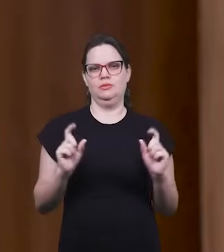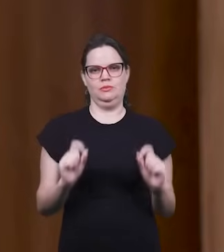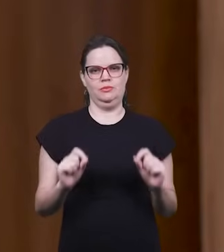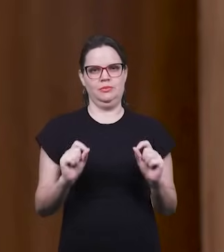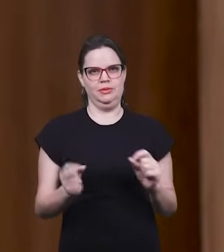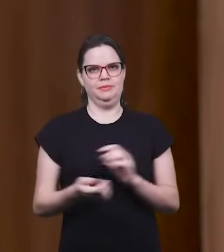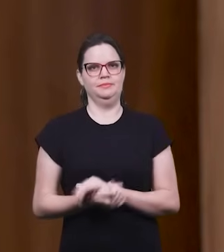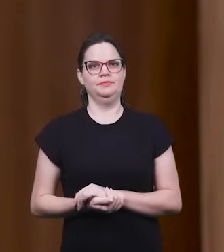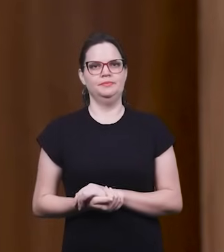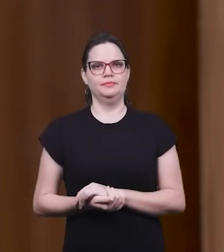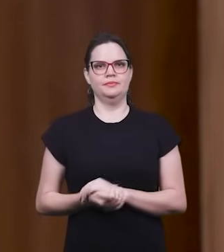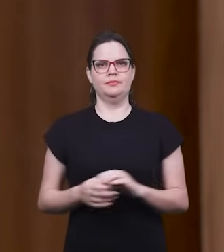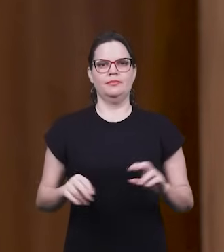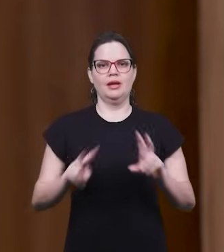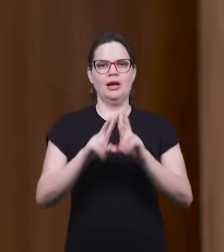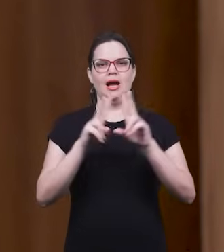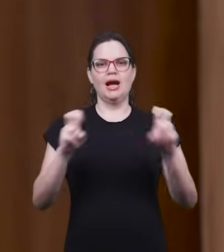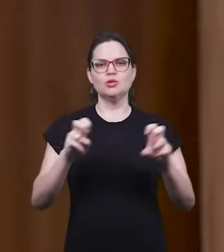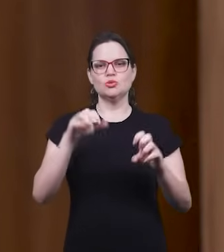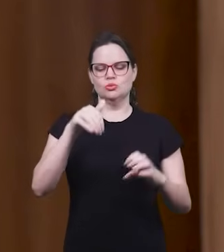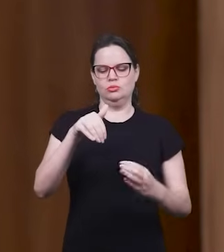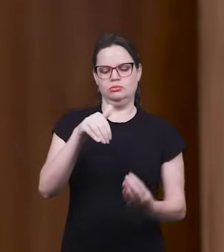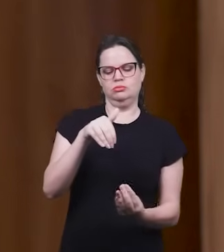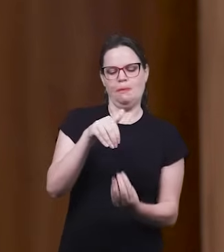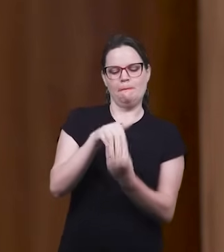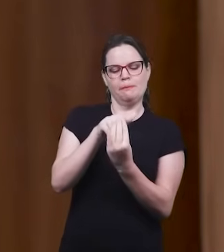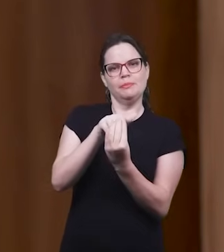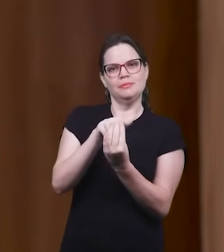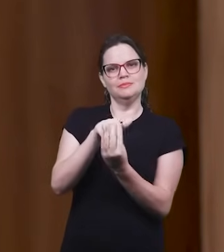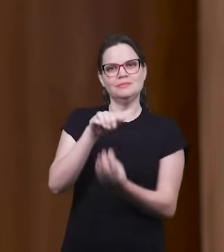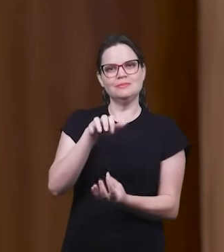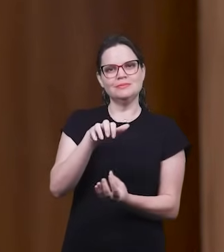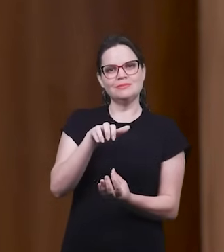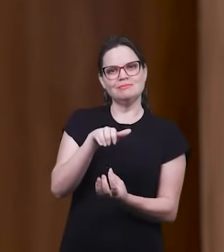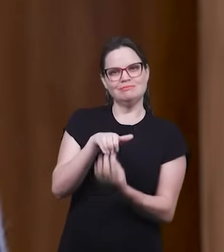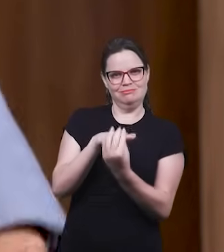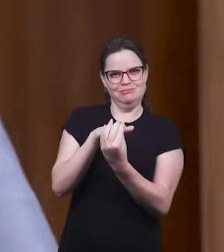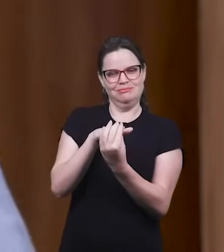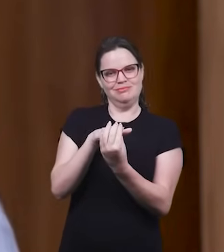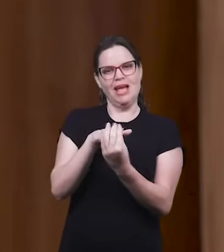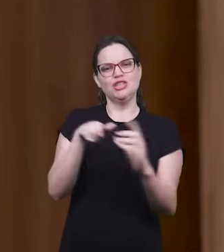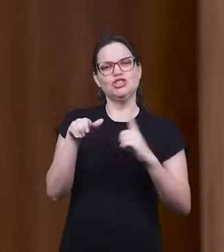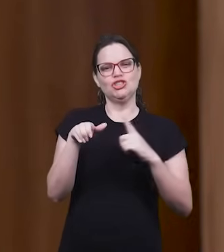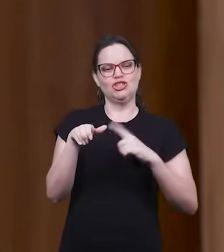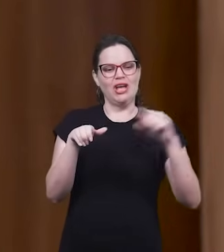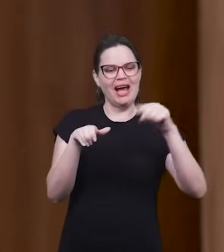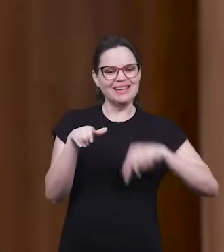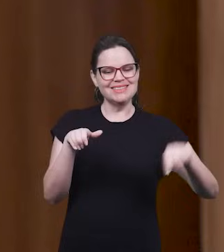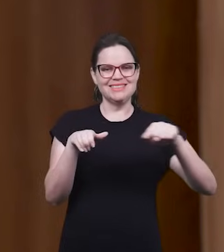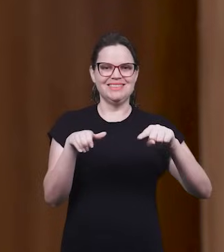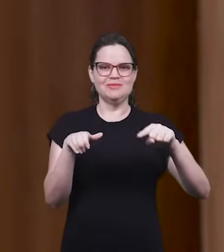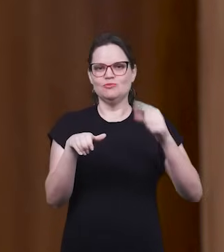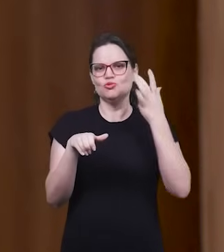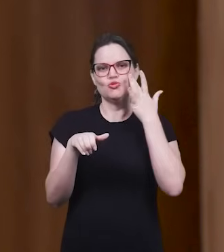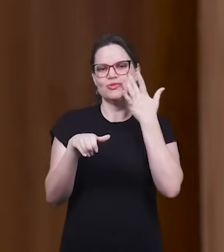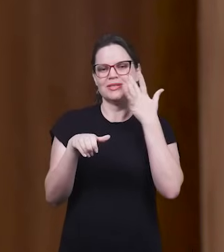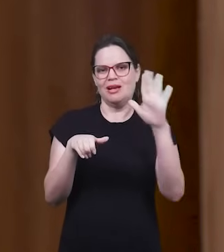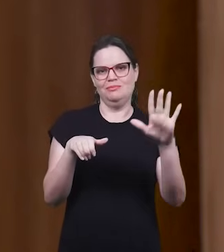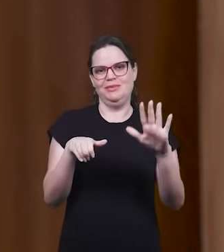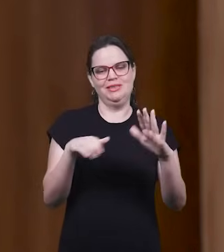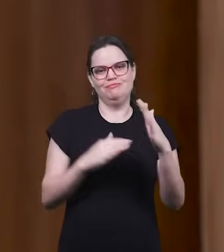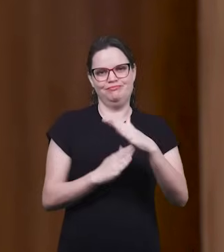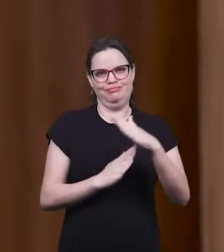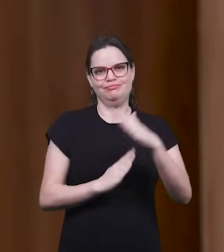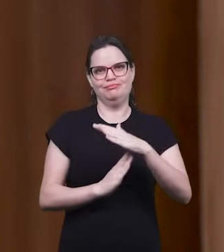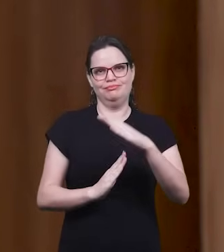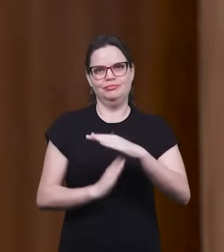dificuldade muito grande no entendimento das chamadas próteses. E naquela época, logo que a